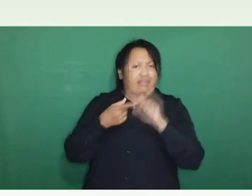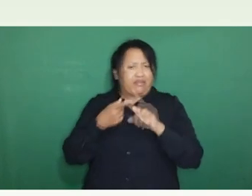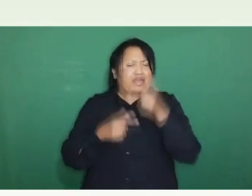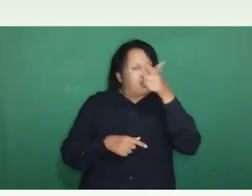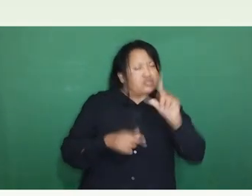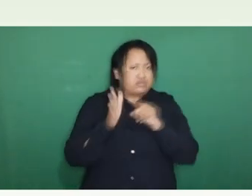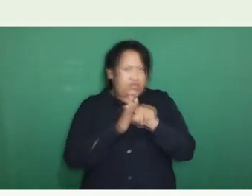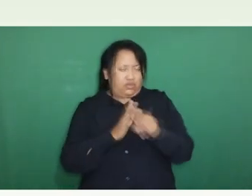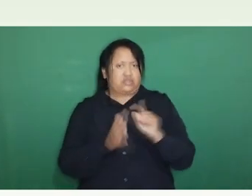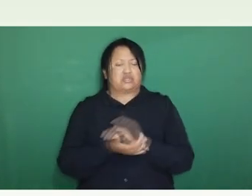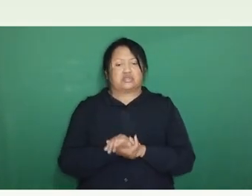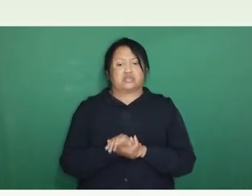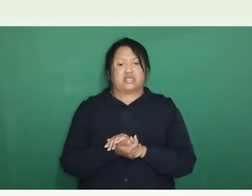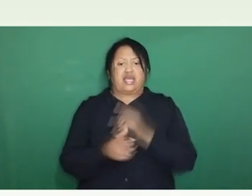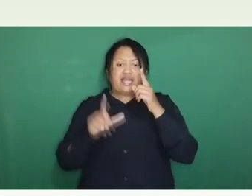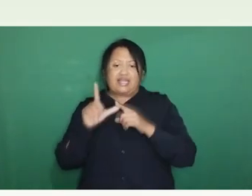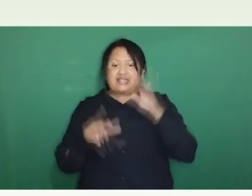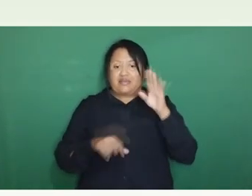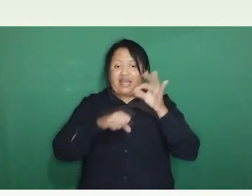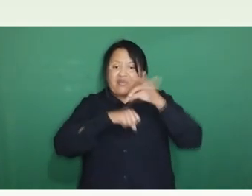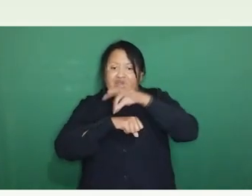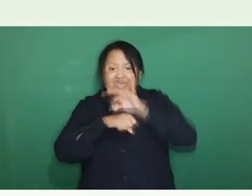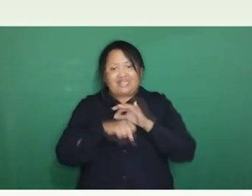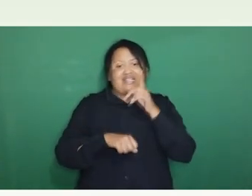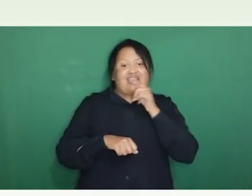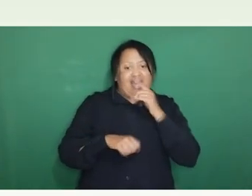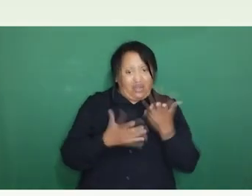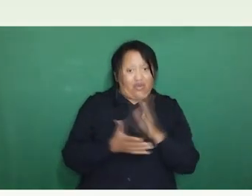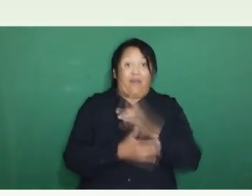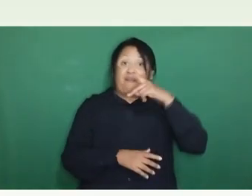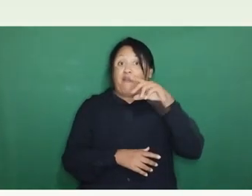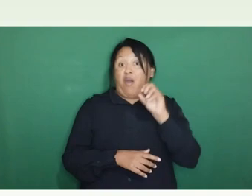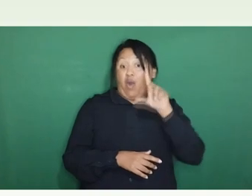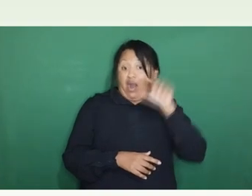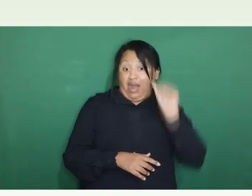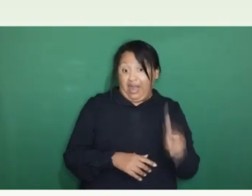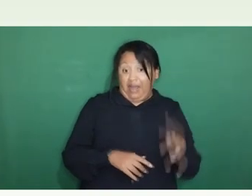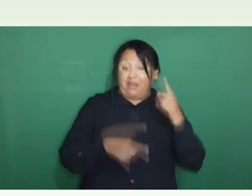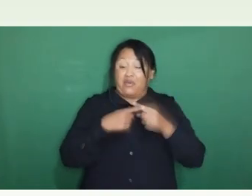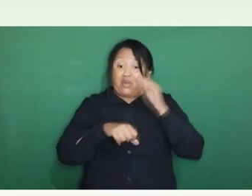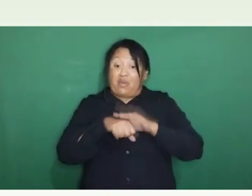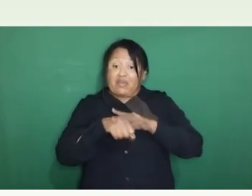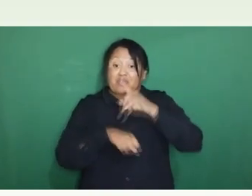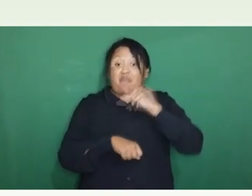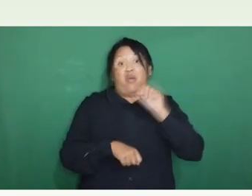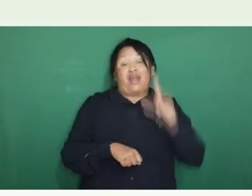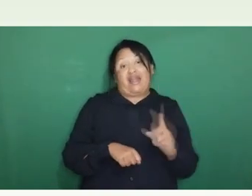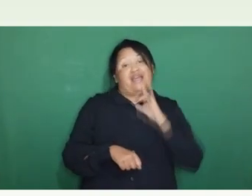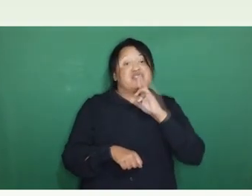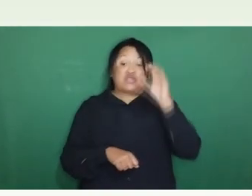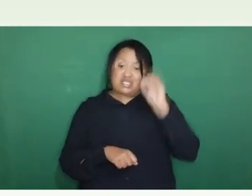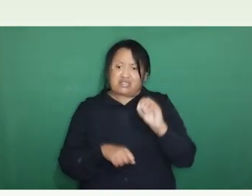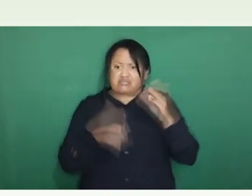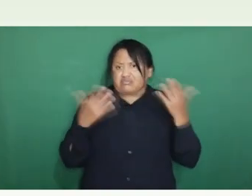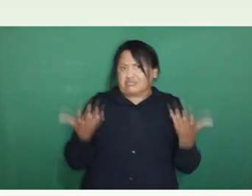alternativas na letra b a molécula de água é polar porque o momento de Polar resultante é igual a zero